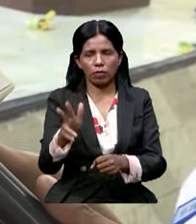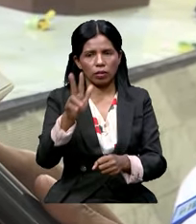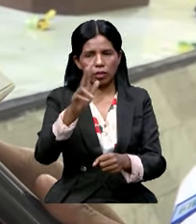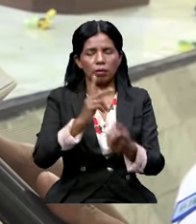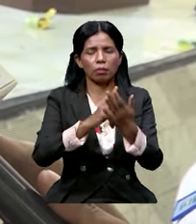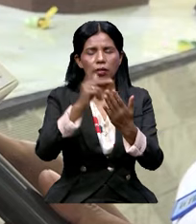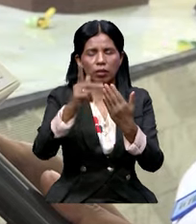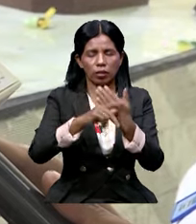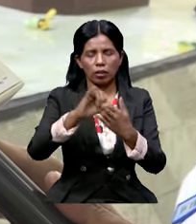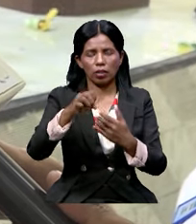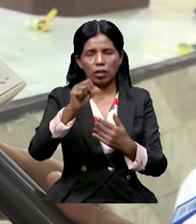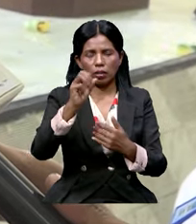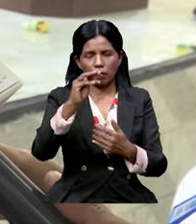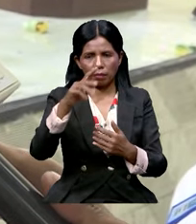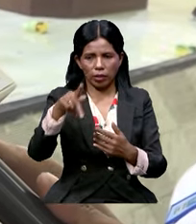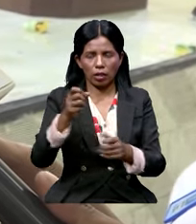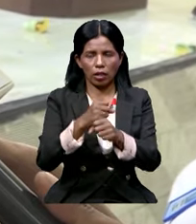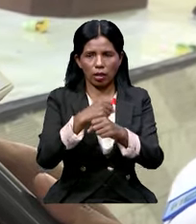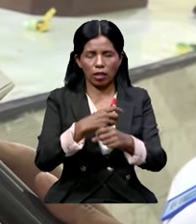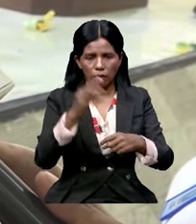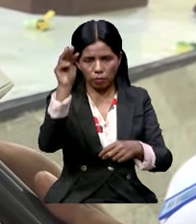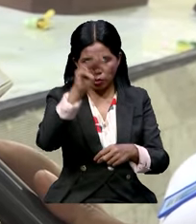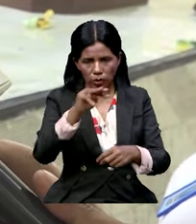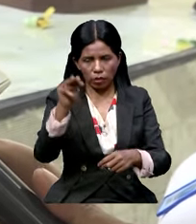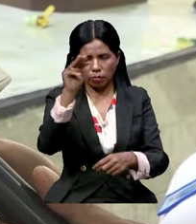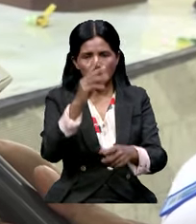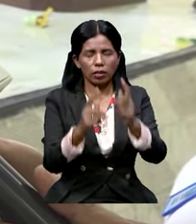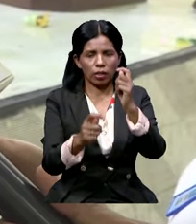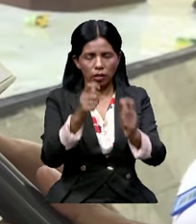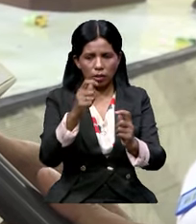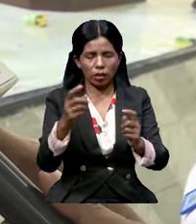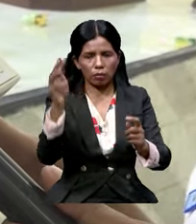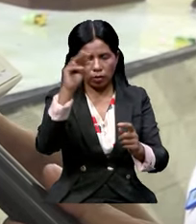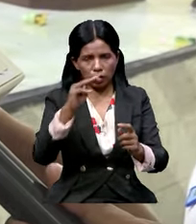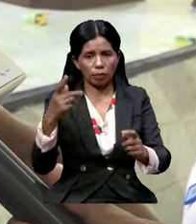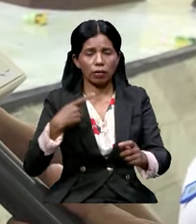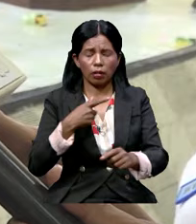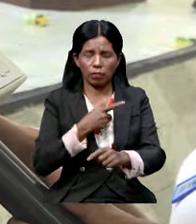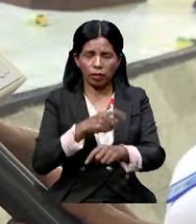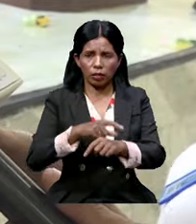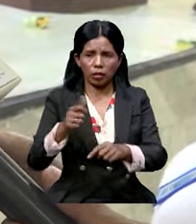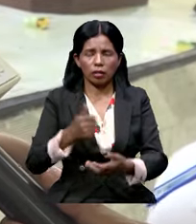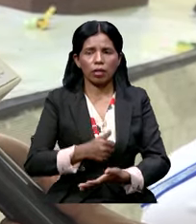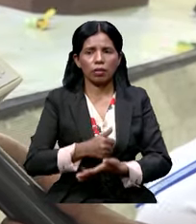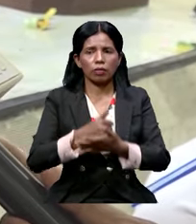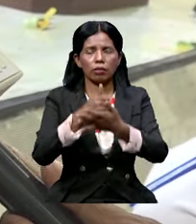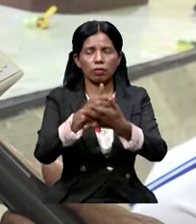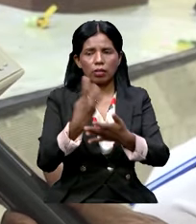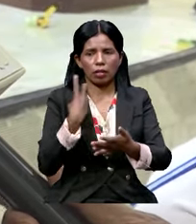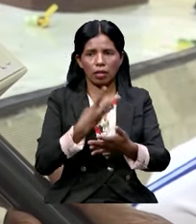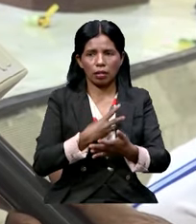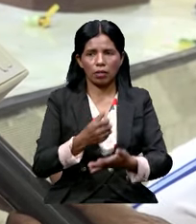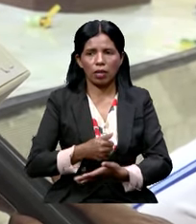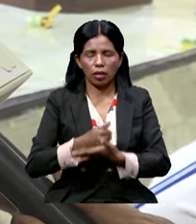lebih ke JSMP hal hanya sama monitor sama tribunal monitor sama parlemen nasional nomor asistensi legal tama nomor for